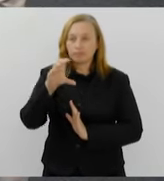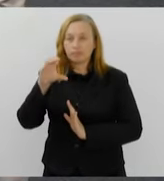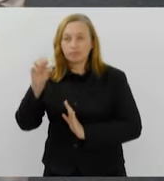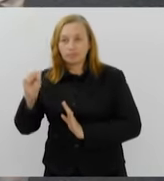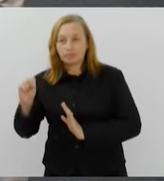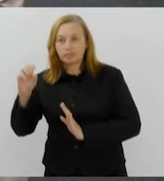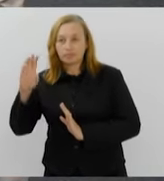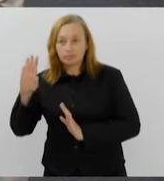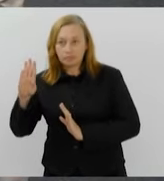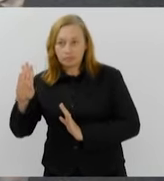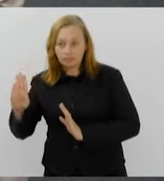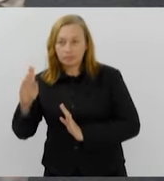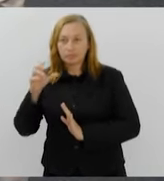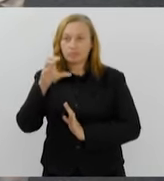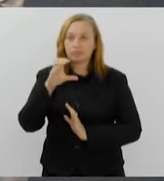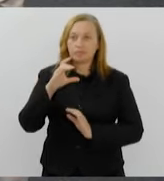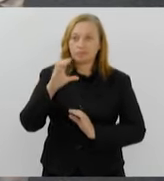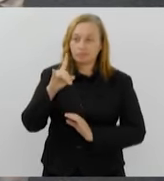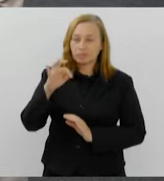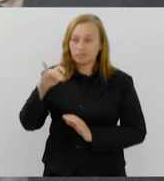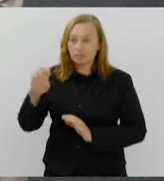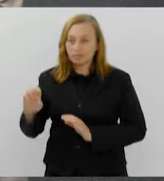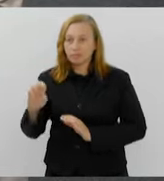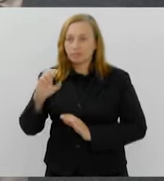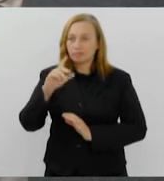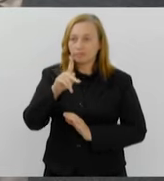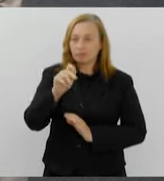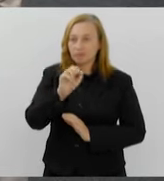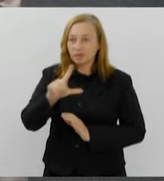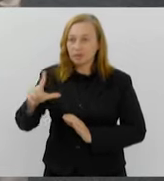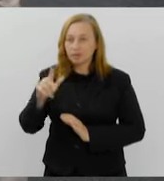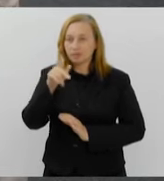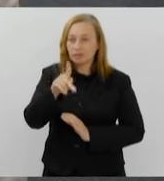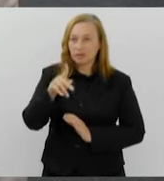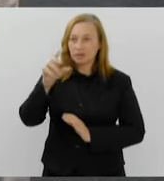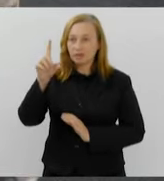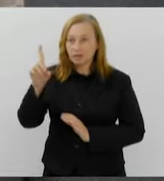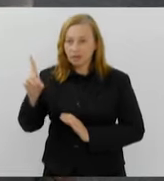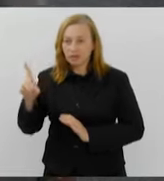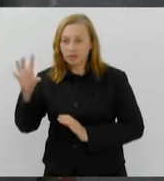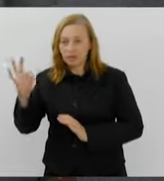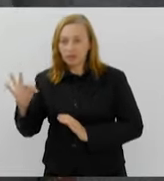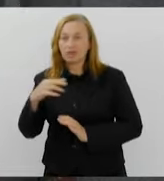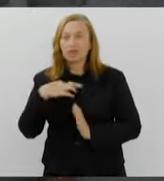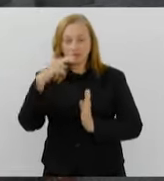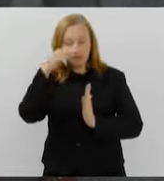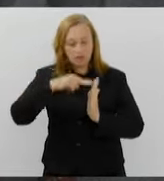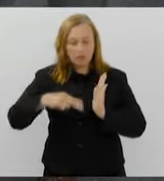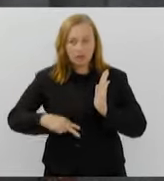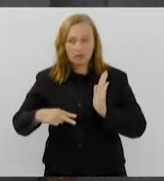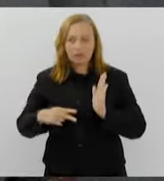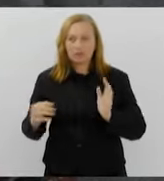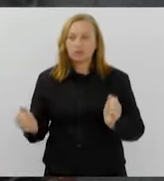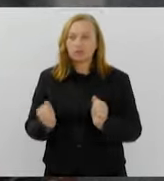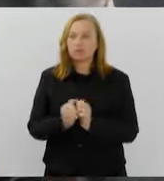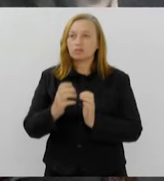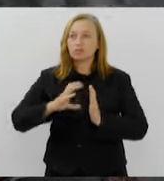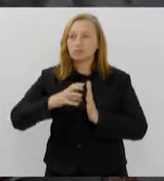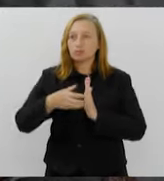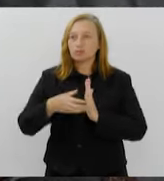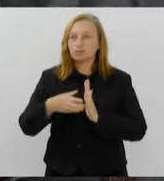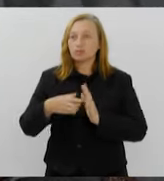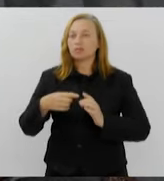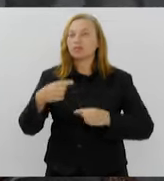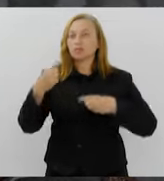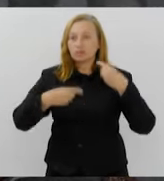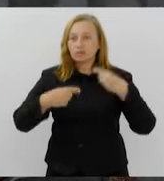PSD cidadania pessol e PDT fiz aqui a leitura desses partidos políticos que se